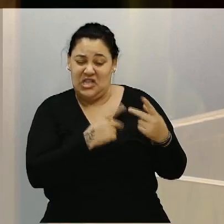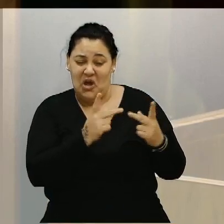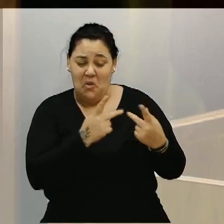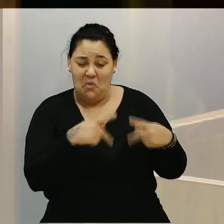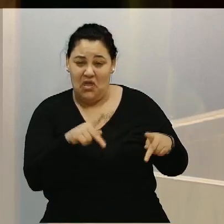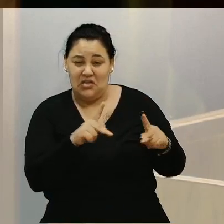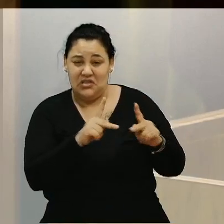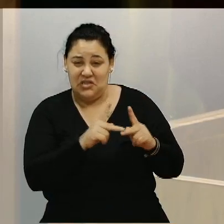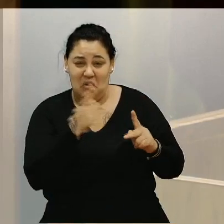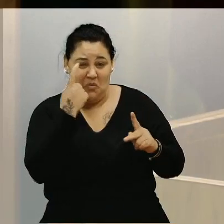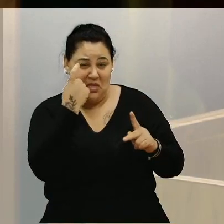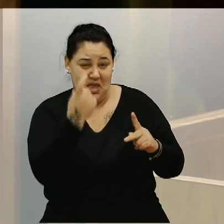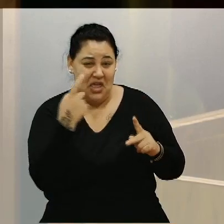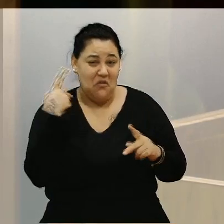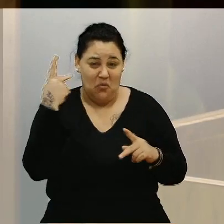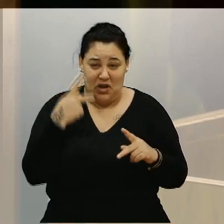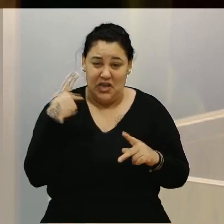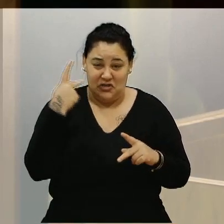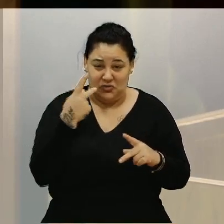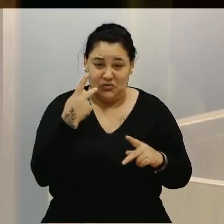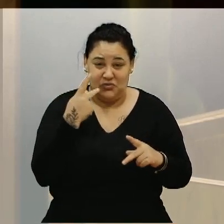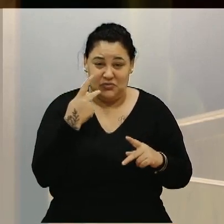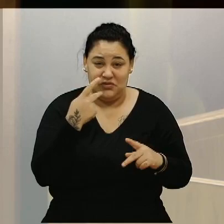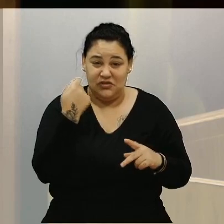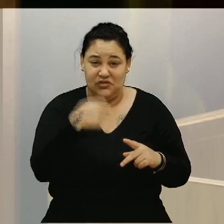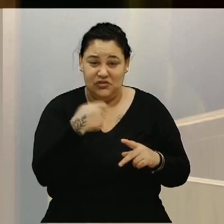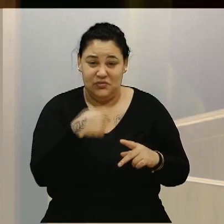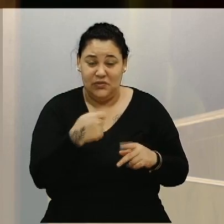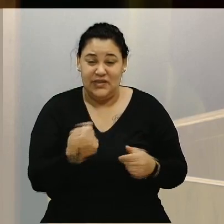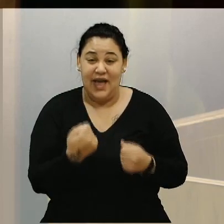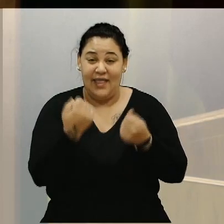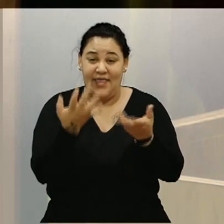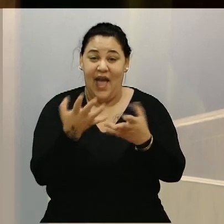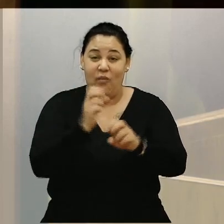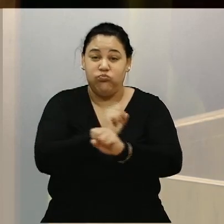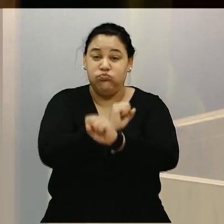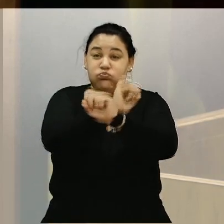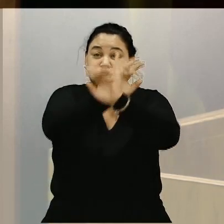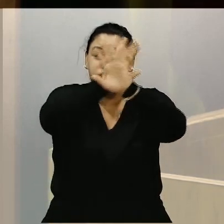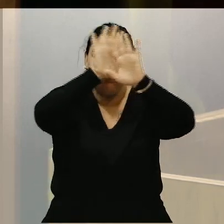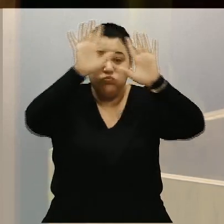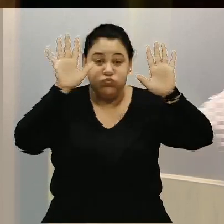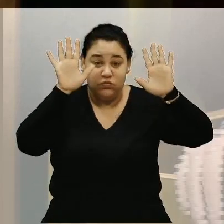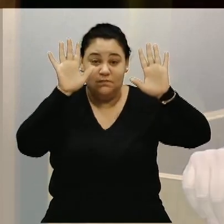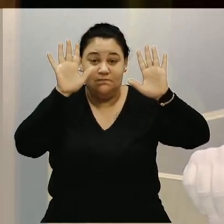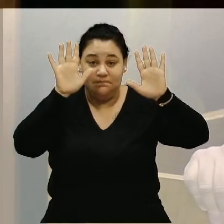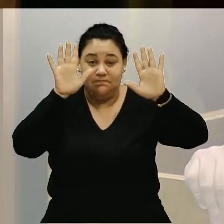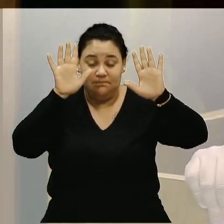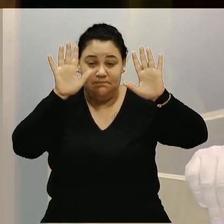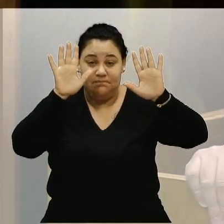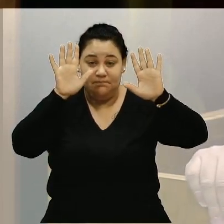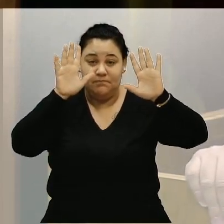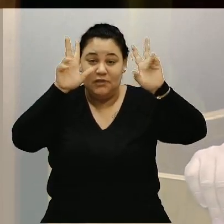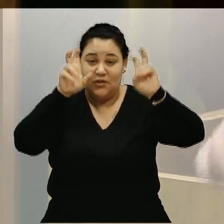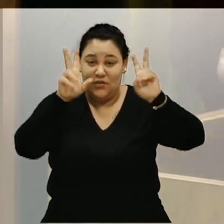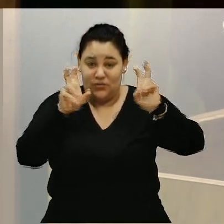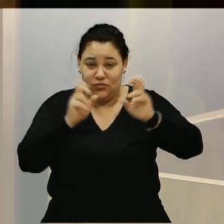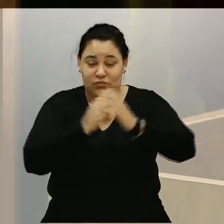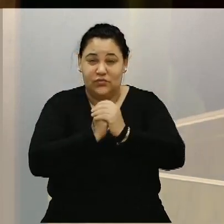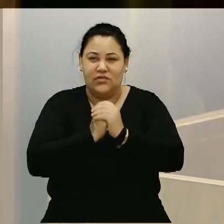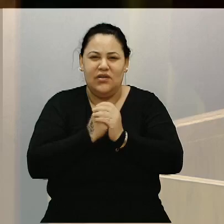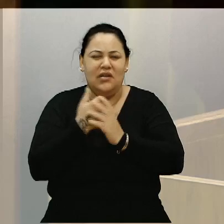incoerência, a gente precisa trazer luz a esses fatos. Eu ouço os